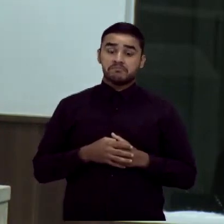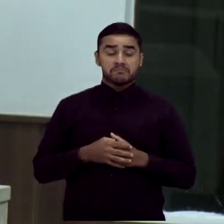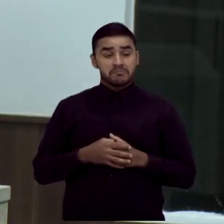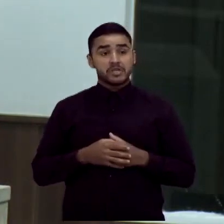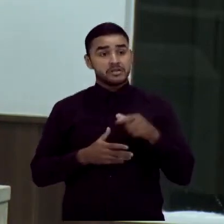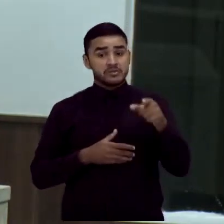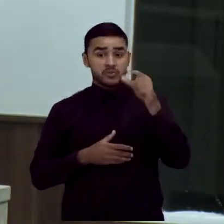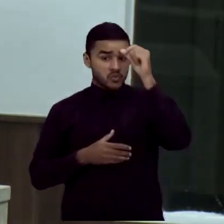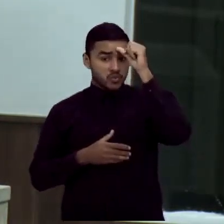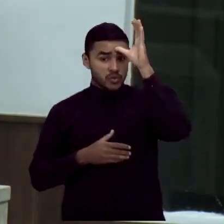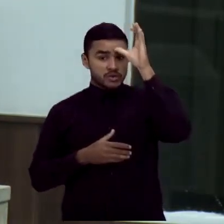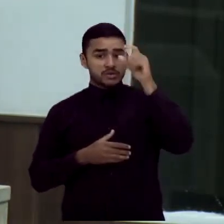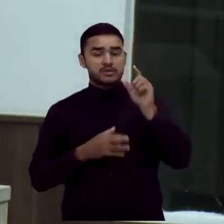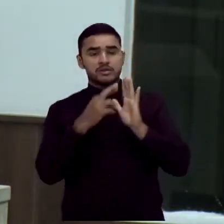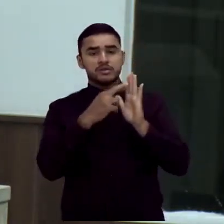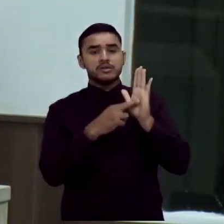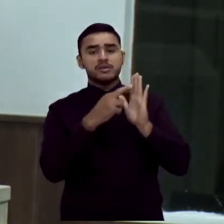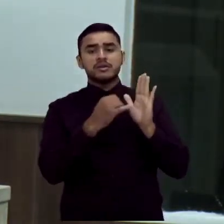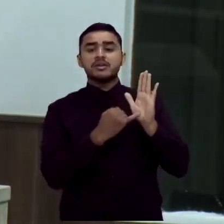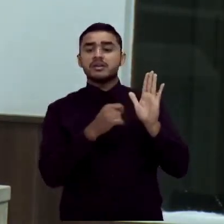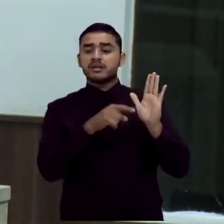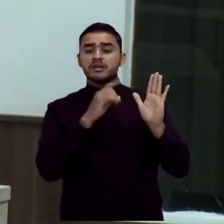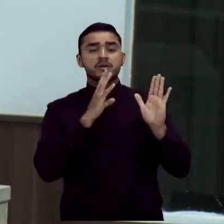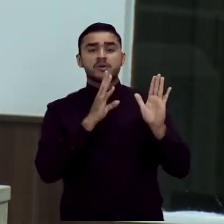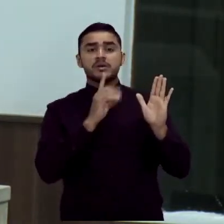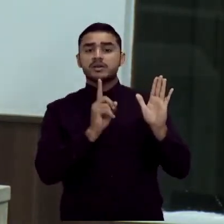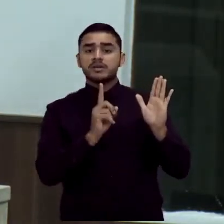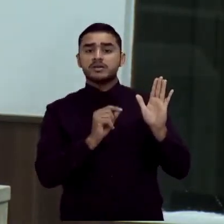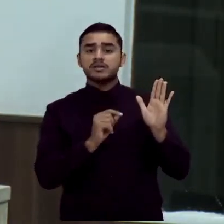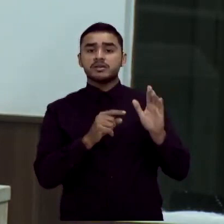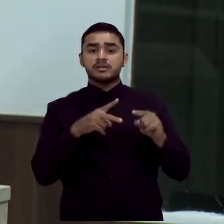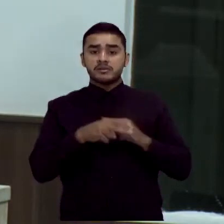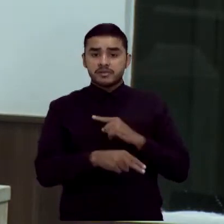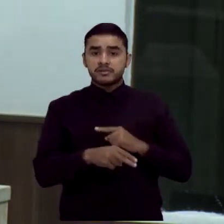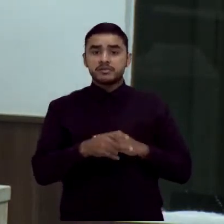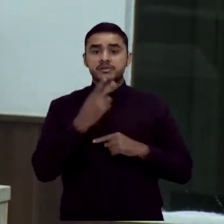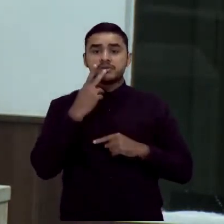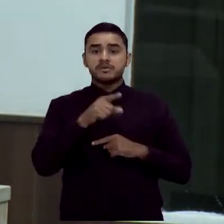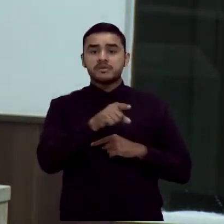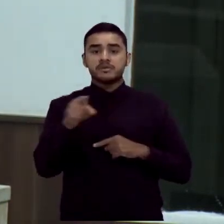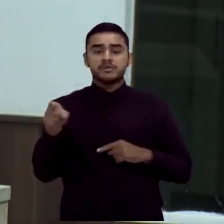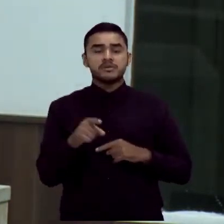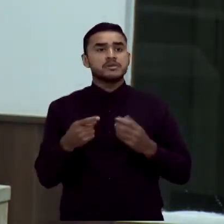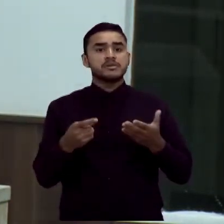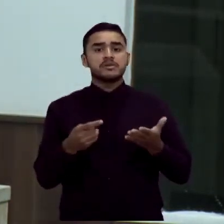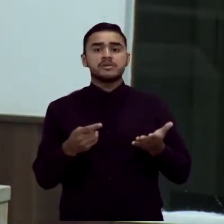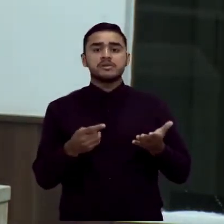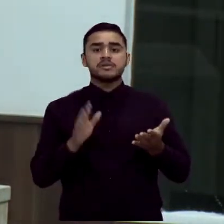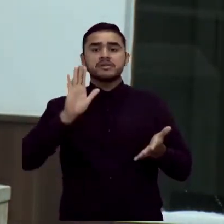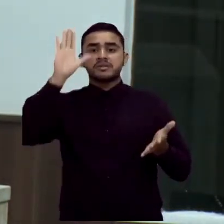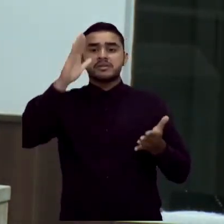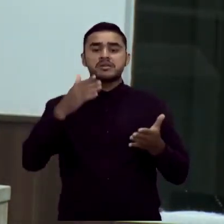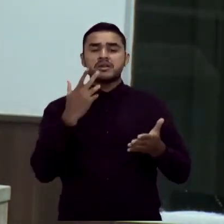o conhecimento do regimento, que Vossa Excelência simplesmente cortou a fala da presidente e entrou sem pedir permissão nem de fala, para me